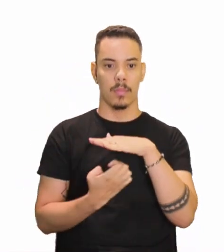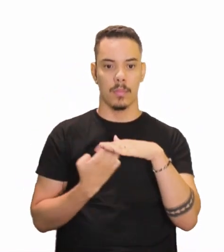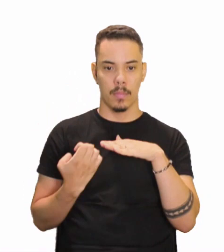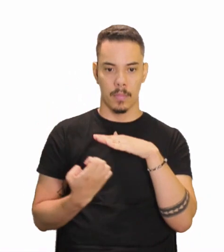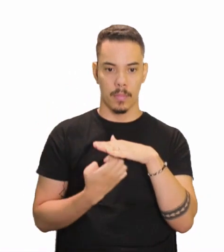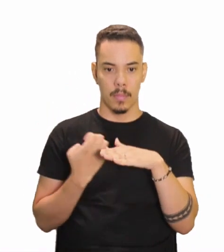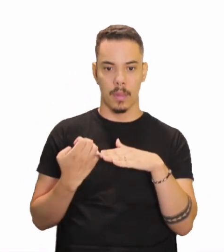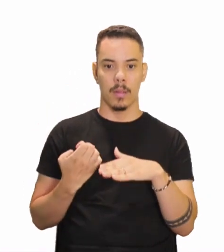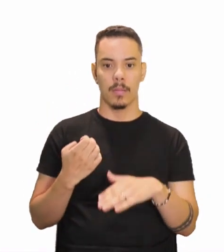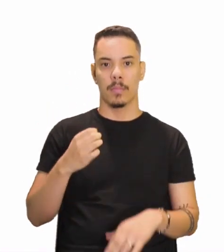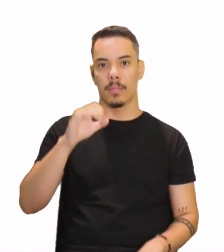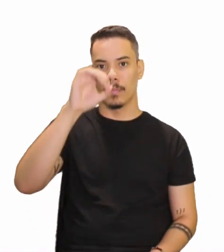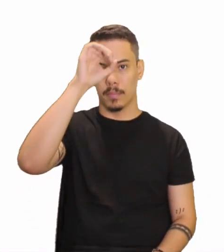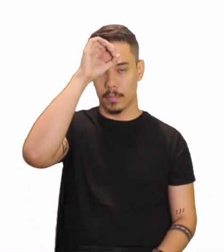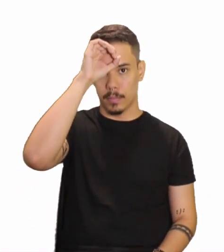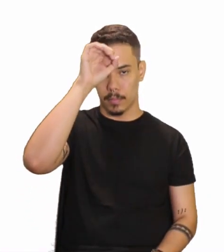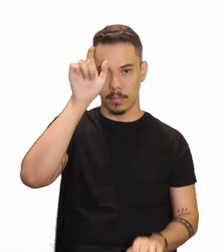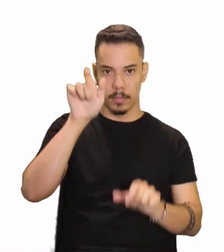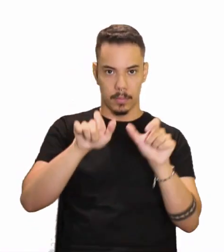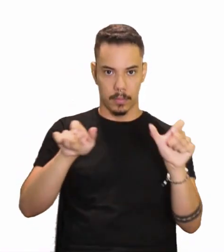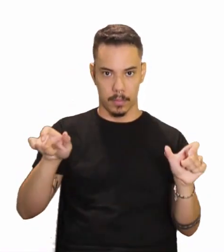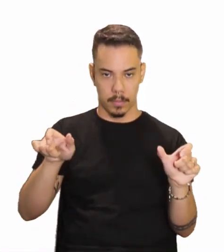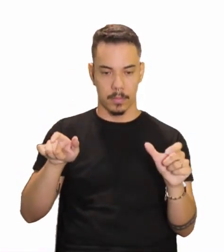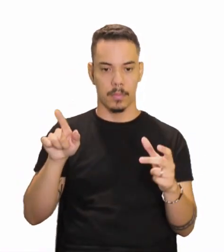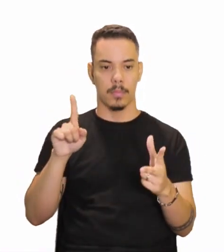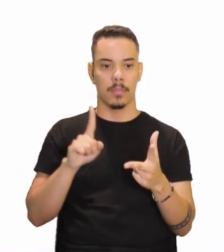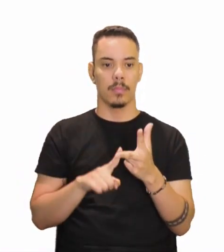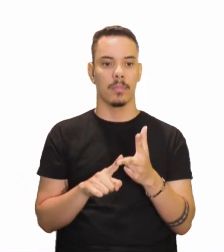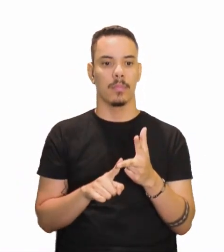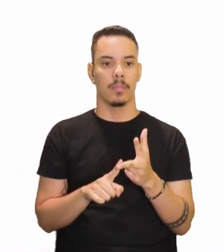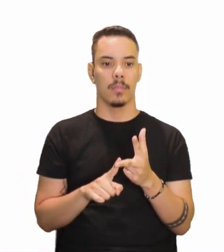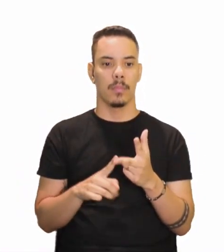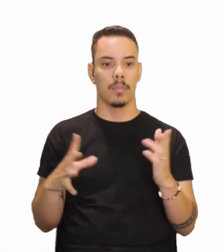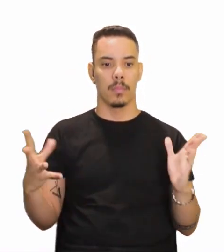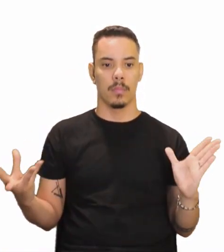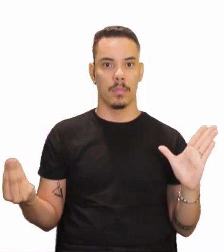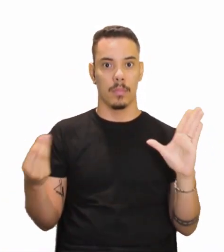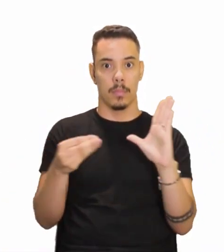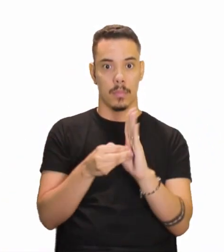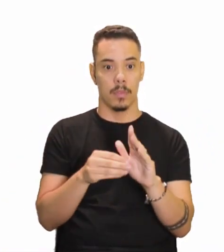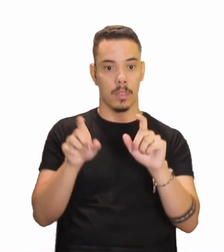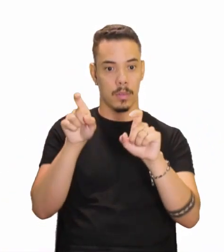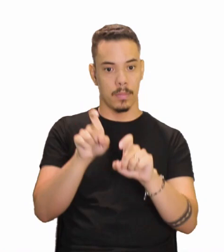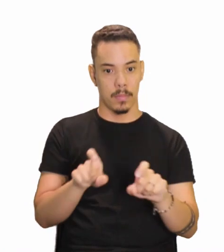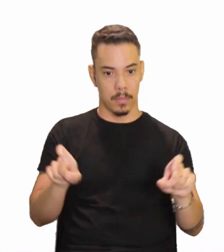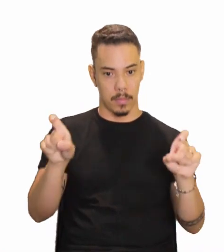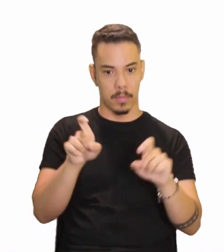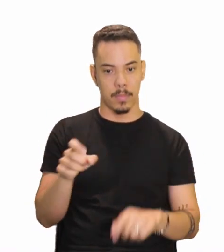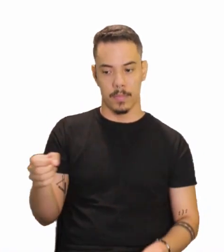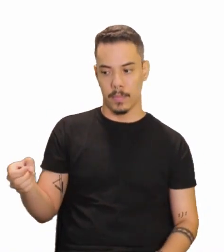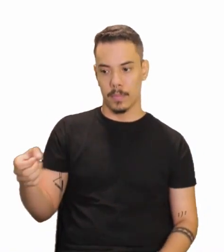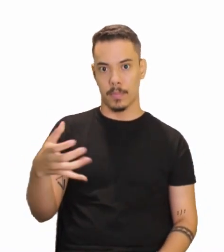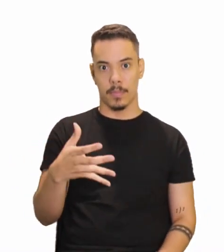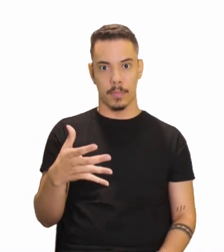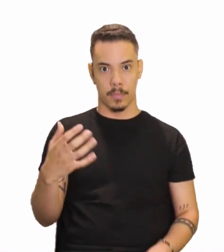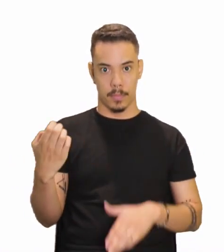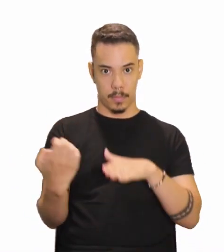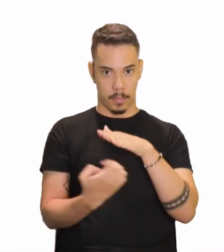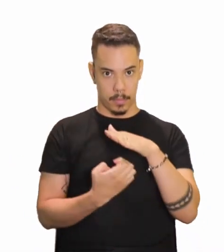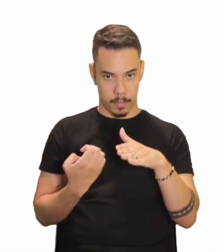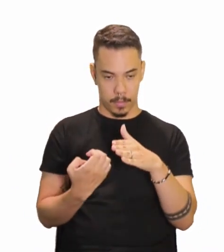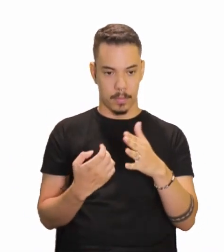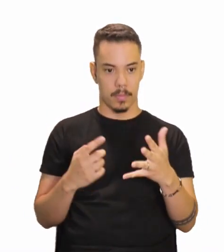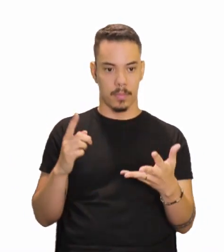Empresarial e ignorância dos cidadãos e sem inclusão digital EA modernização das